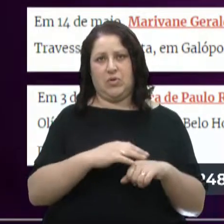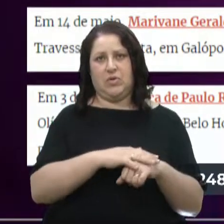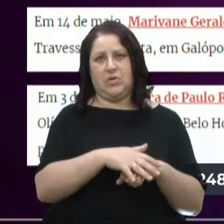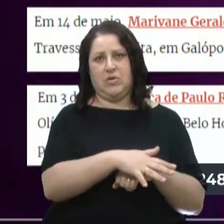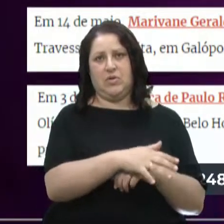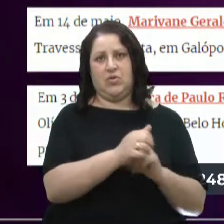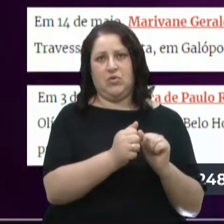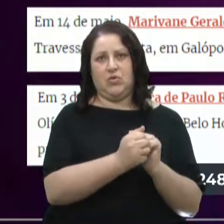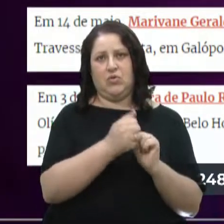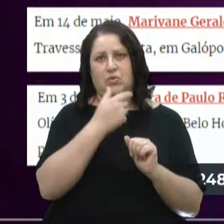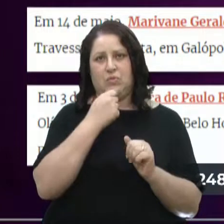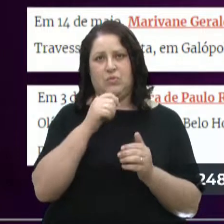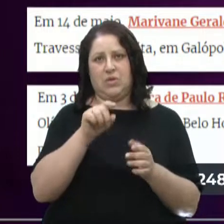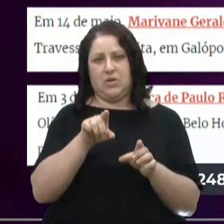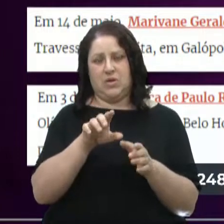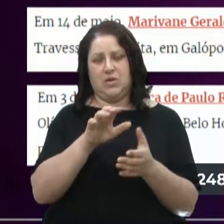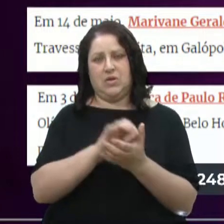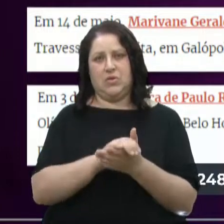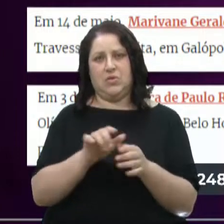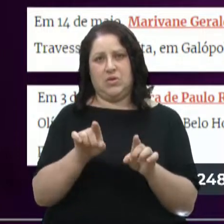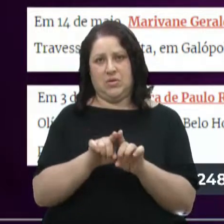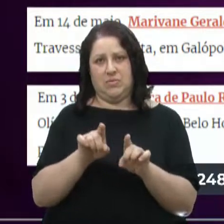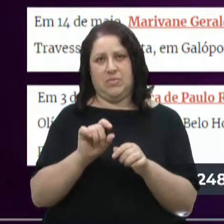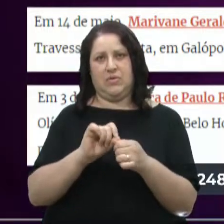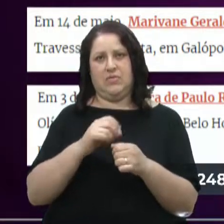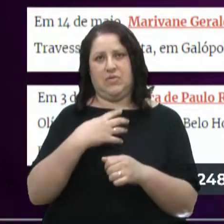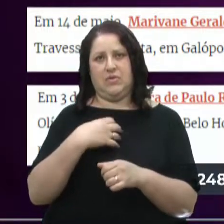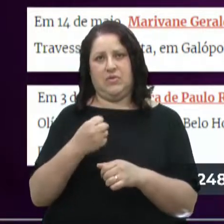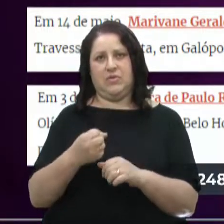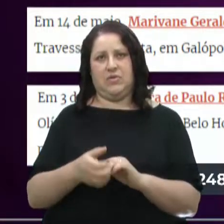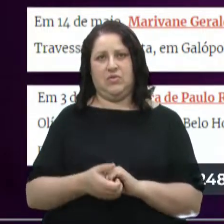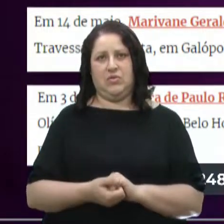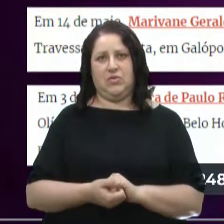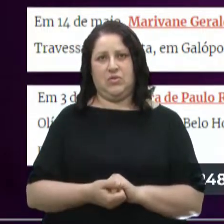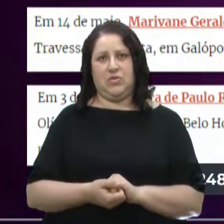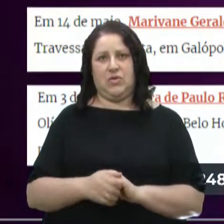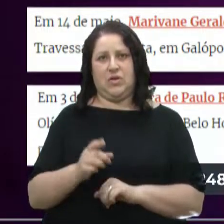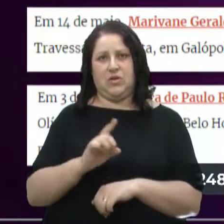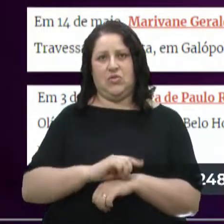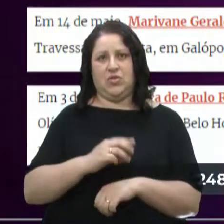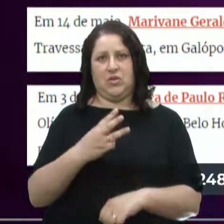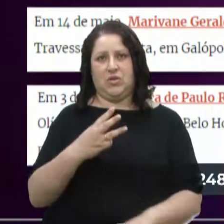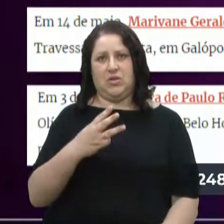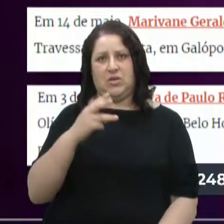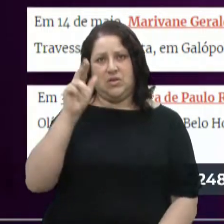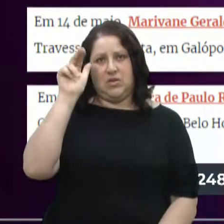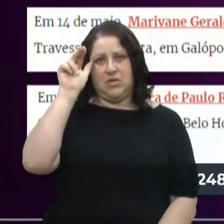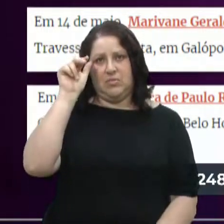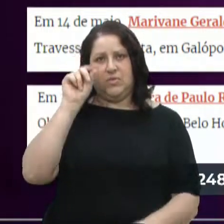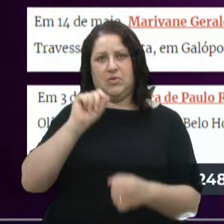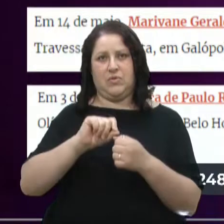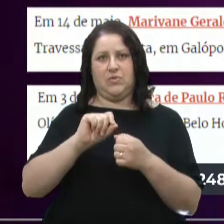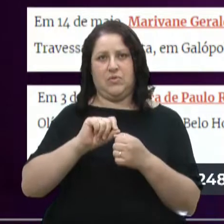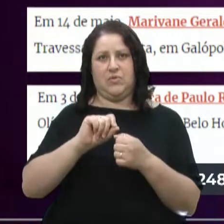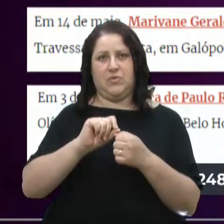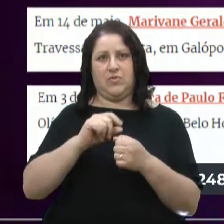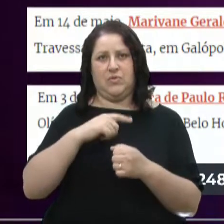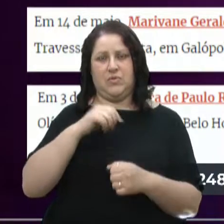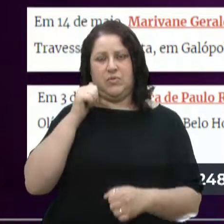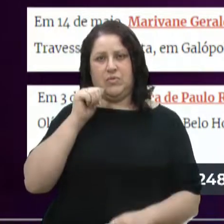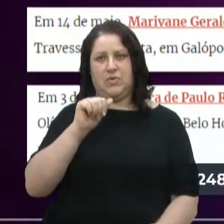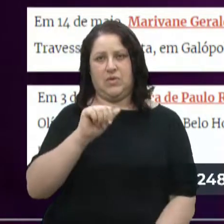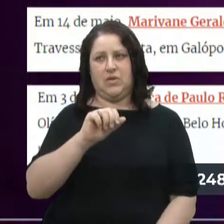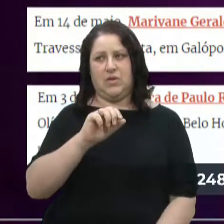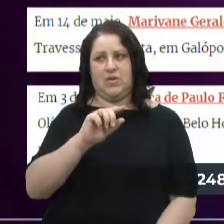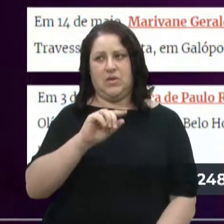com o marido, que acabou cometendo suicídio. Em 3 de abril, nós tivemos a Jéssica de